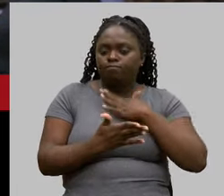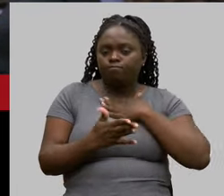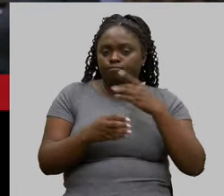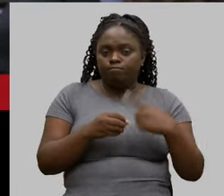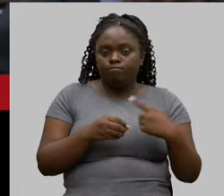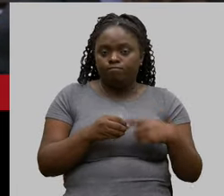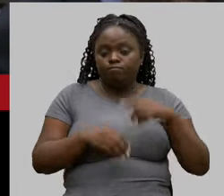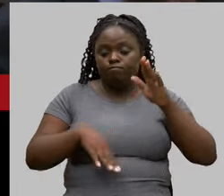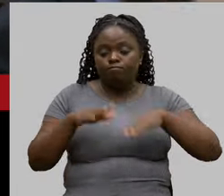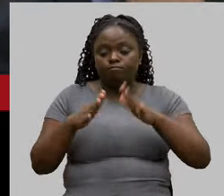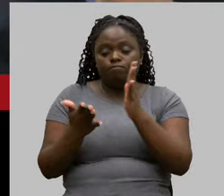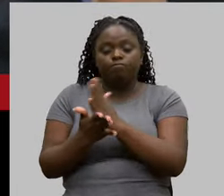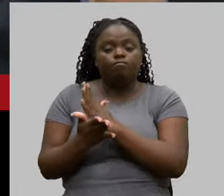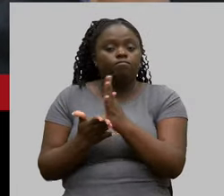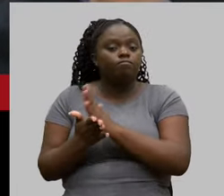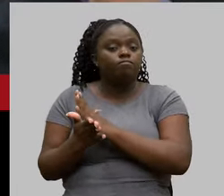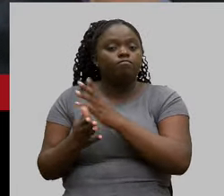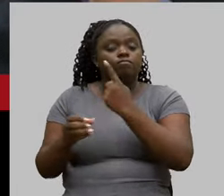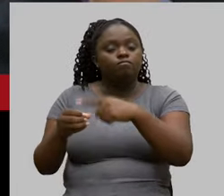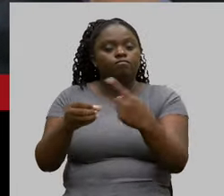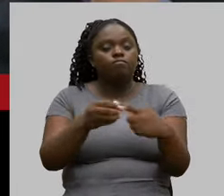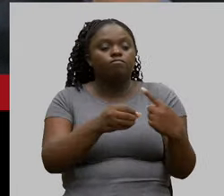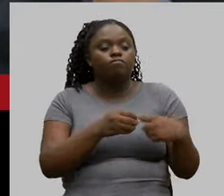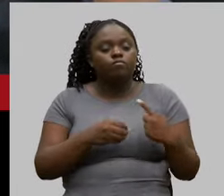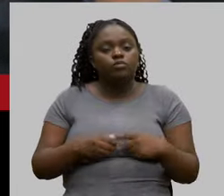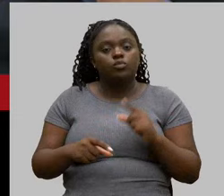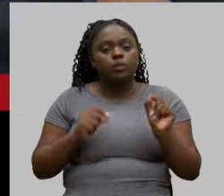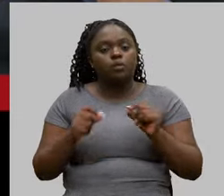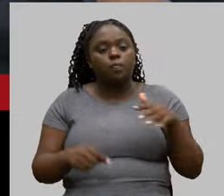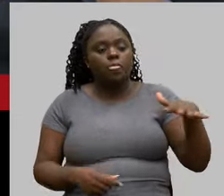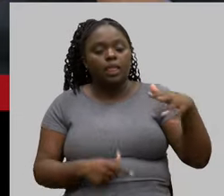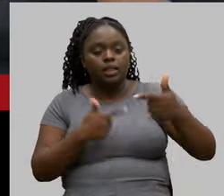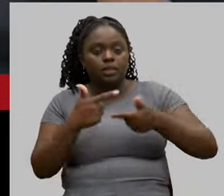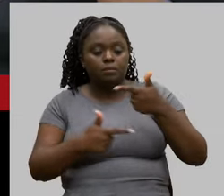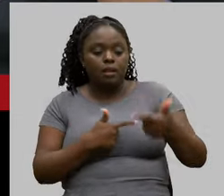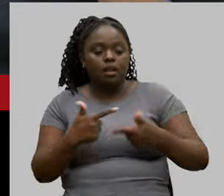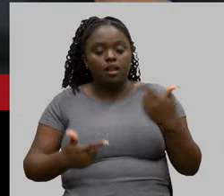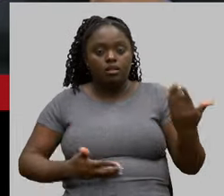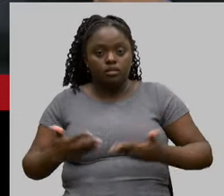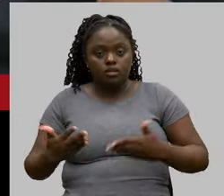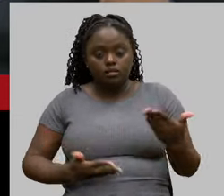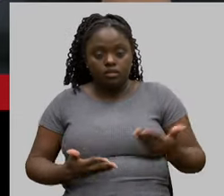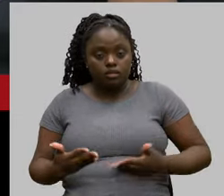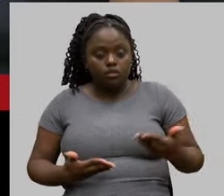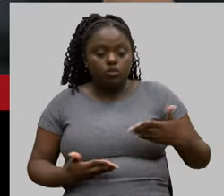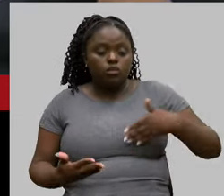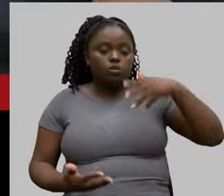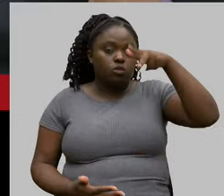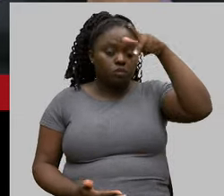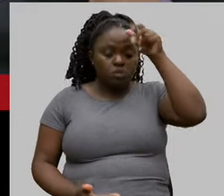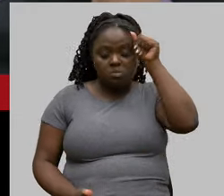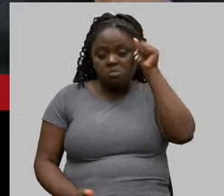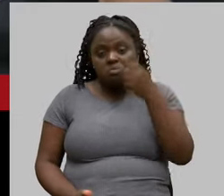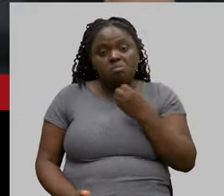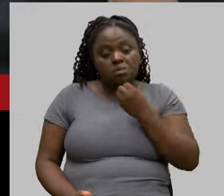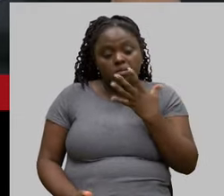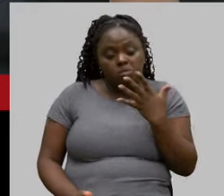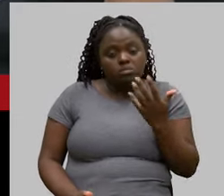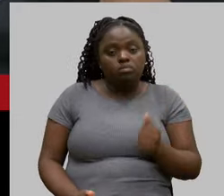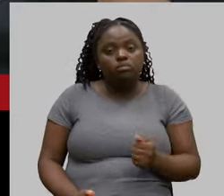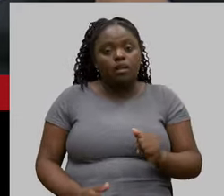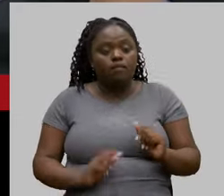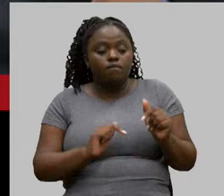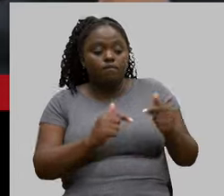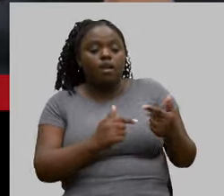que a carreira do servidor público municipal não é uma carreira atraente que o pessoal muitas vezes faz o concurso são empossados e não